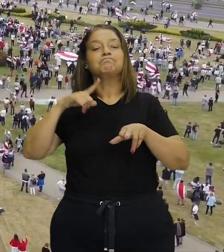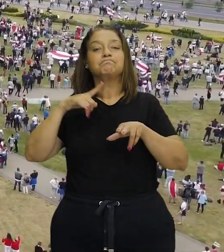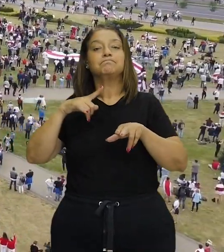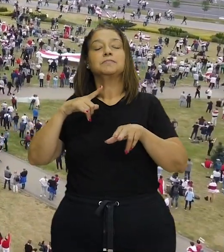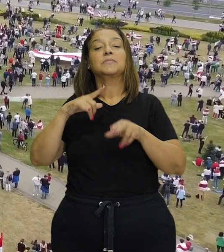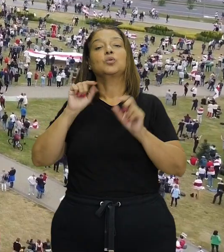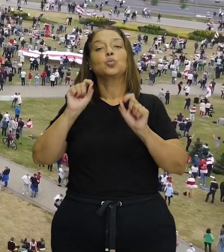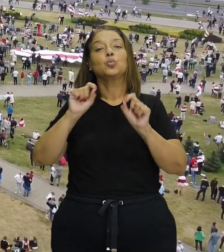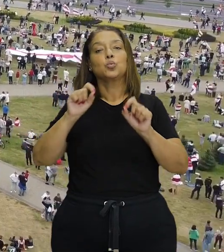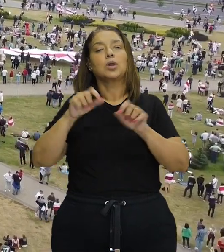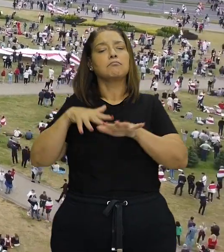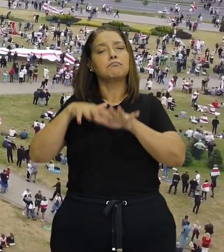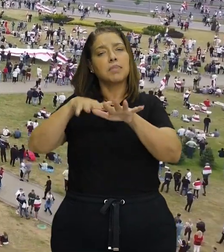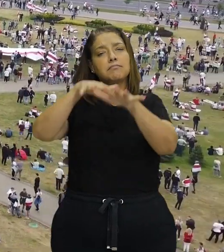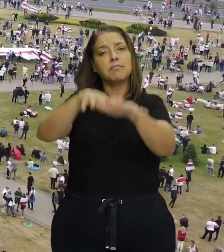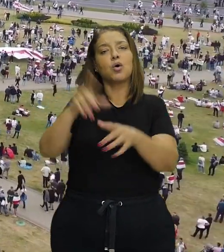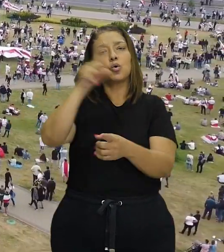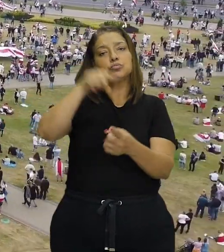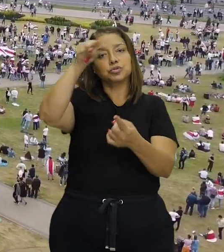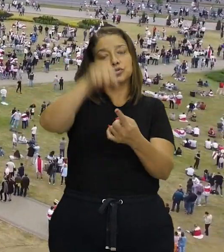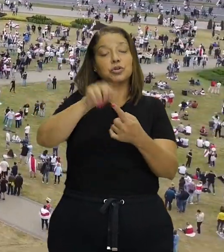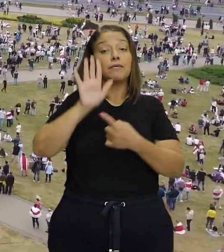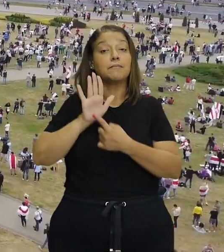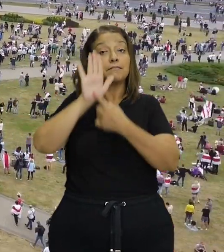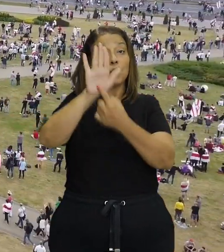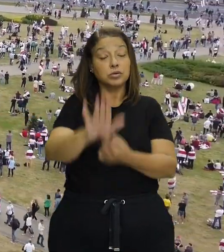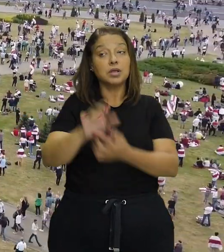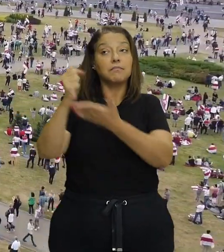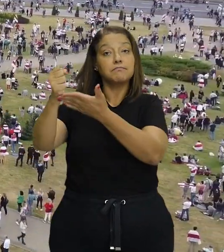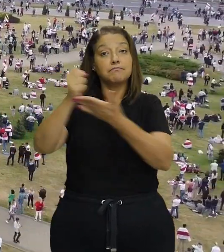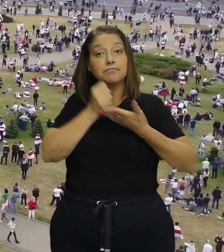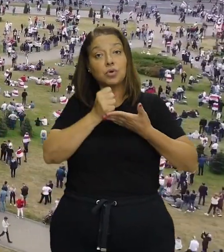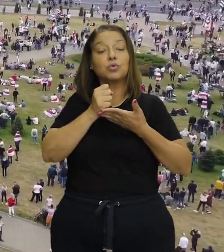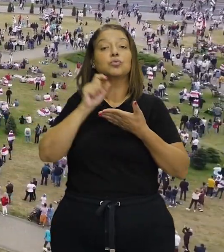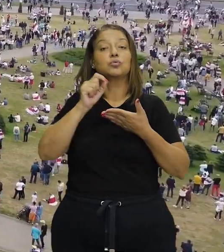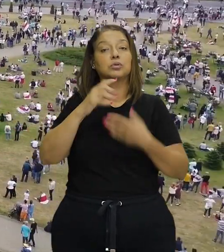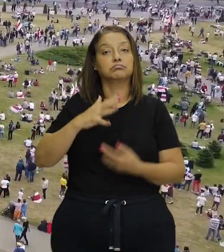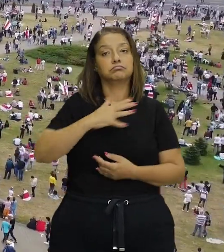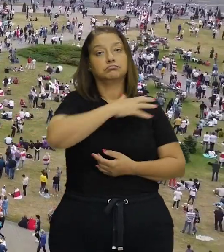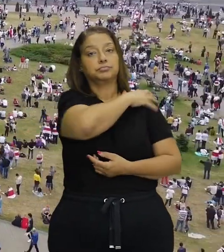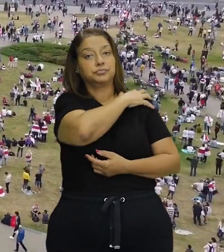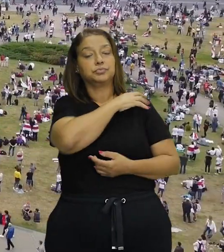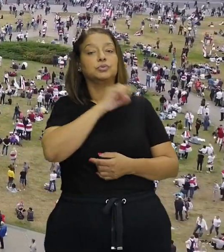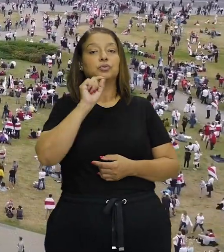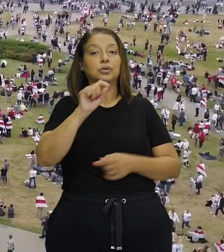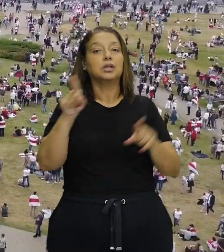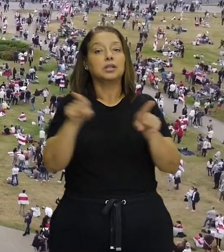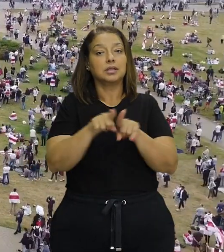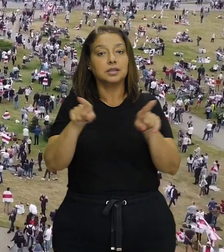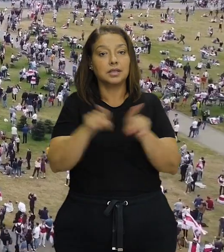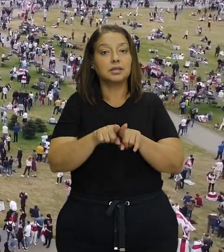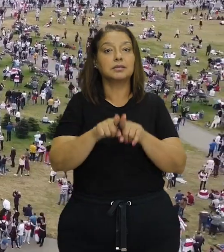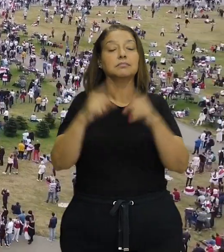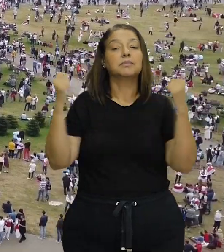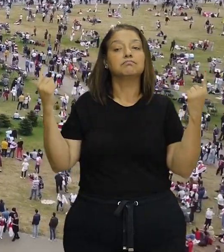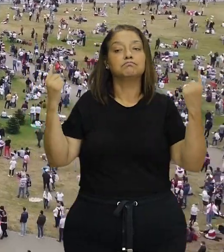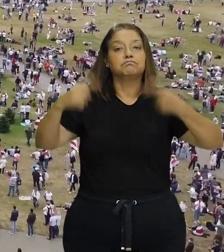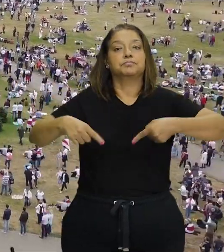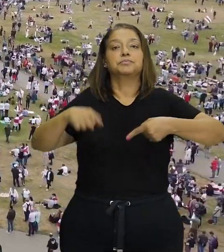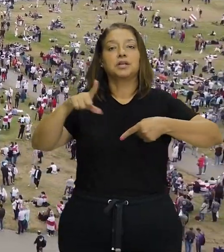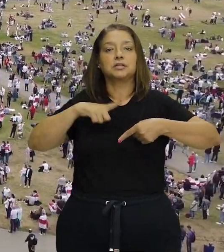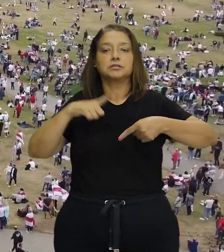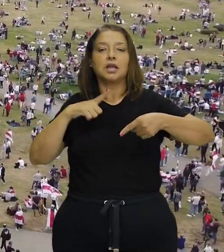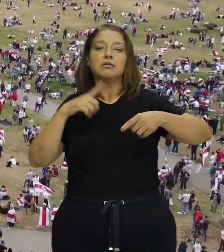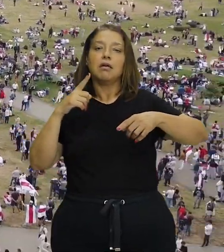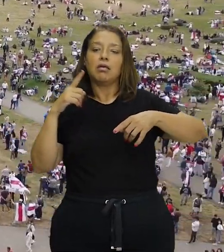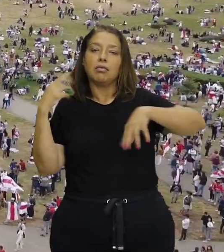teve como objetivo expressar apoio às Forças Armadas e se opor às reformas